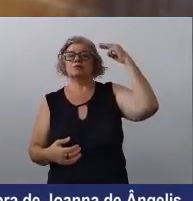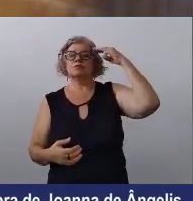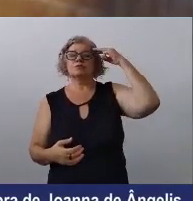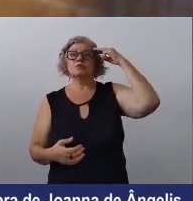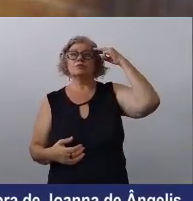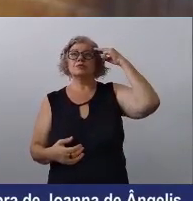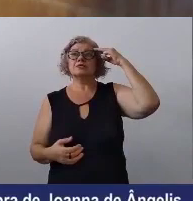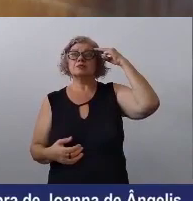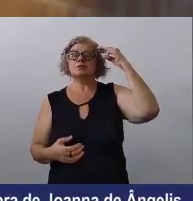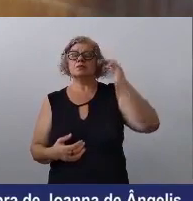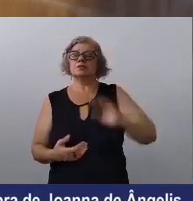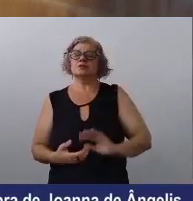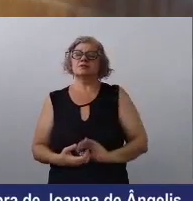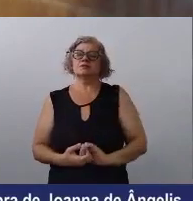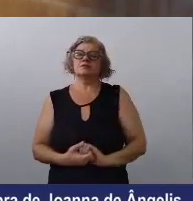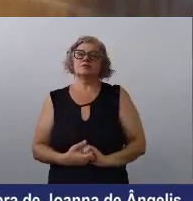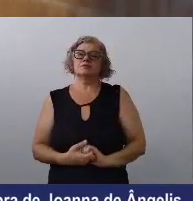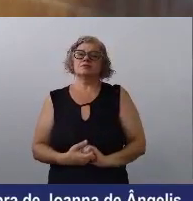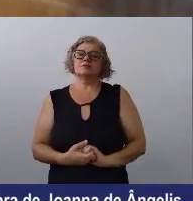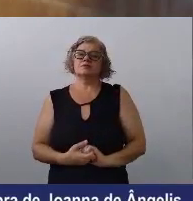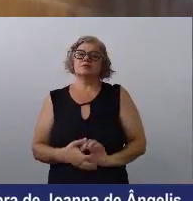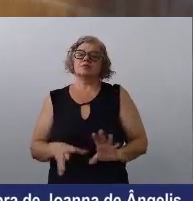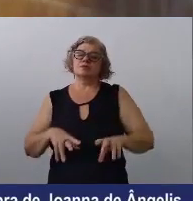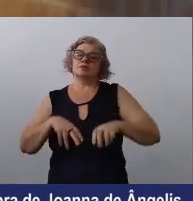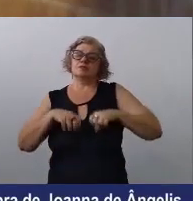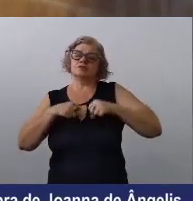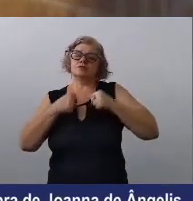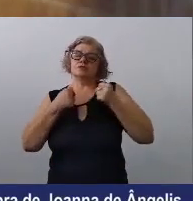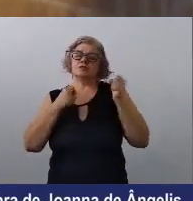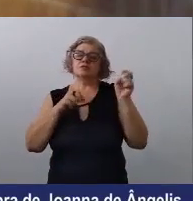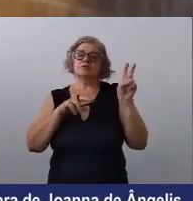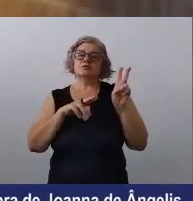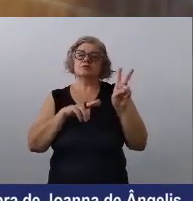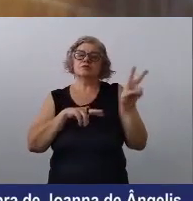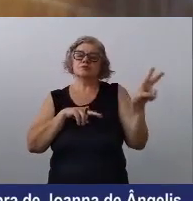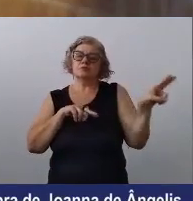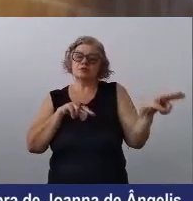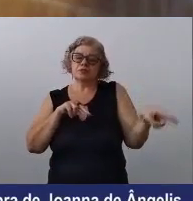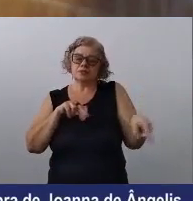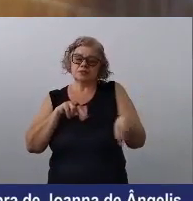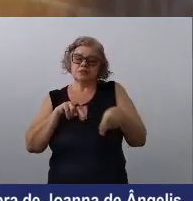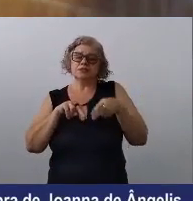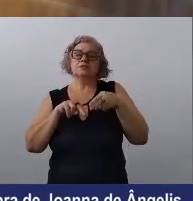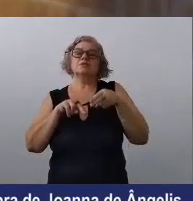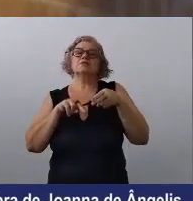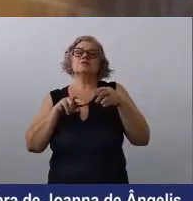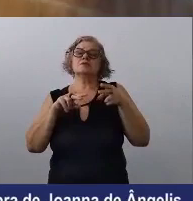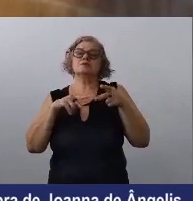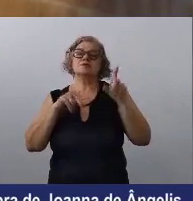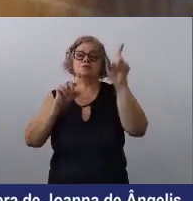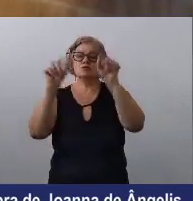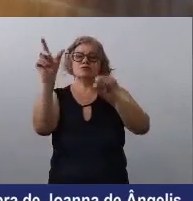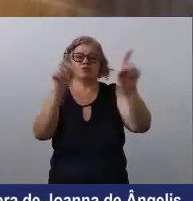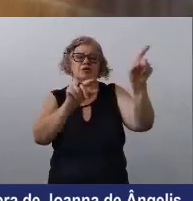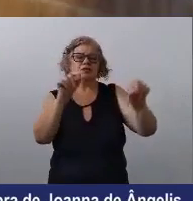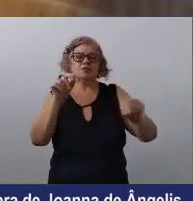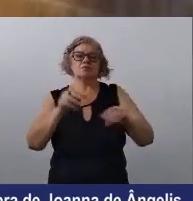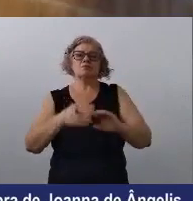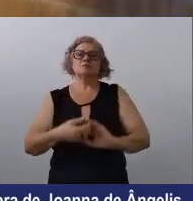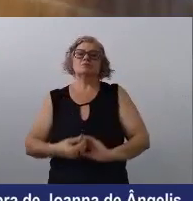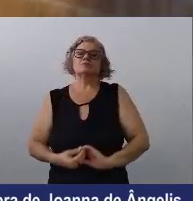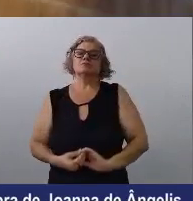nossos pensamentos ao alto, vamos sentindo a presença do nosso mentor